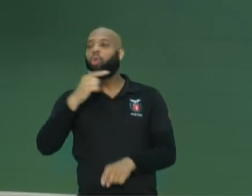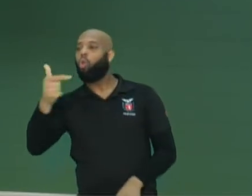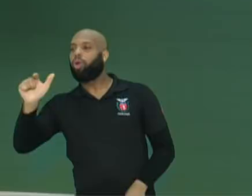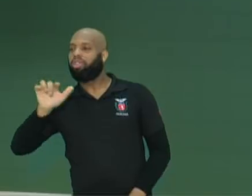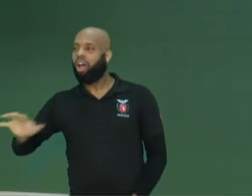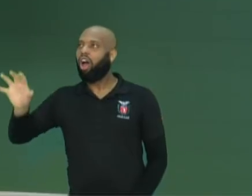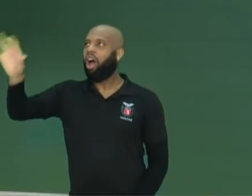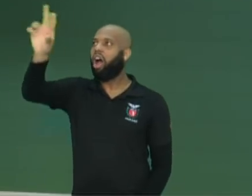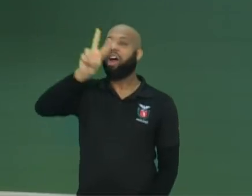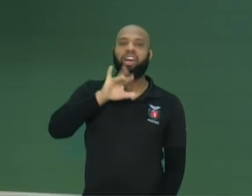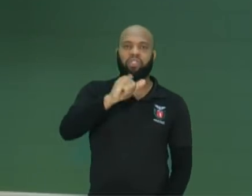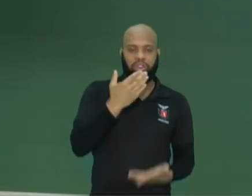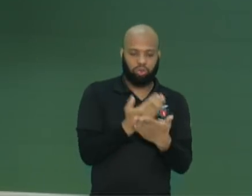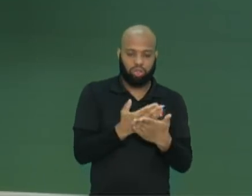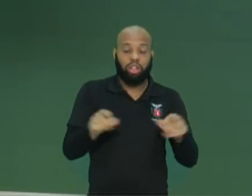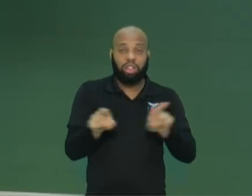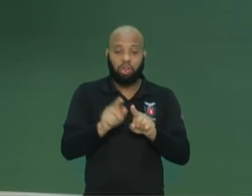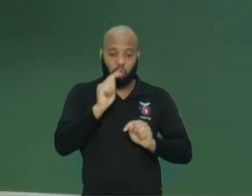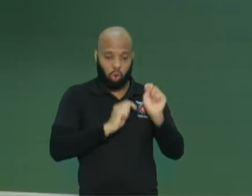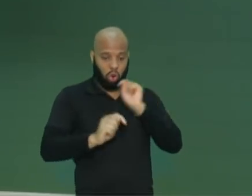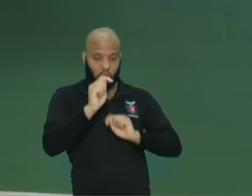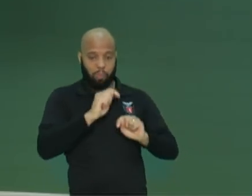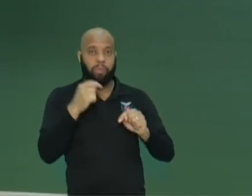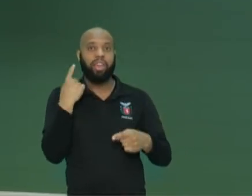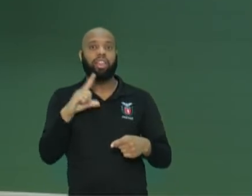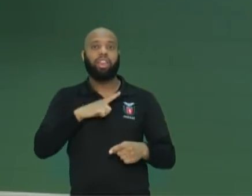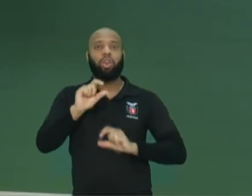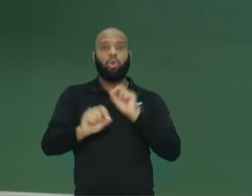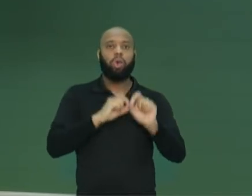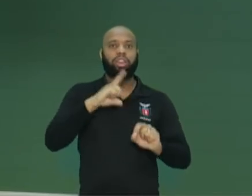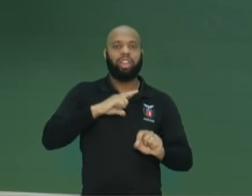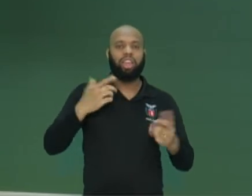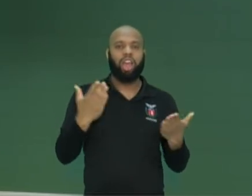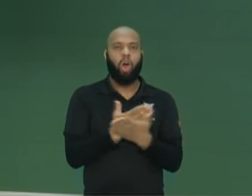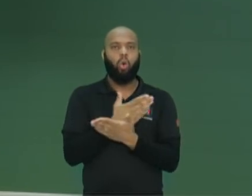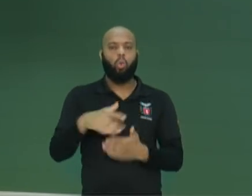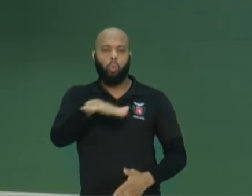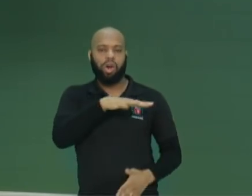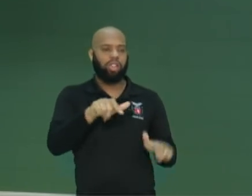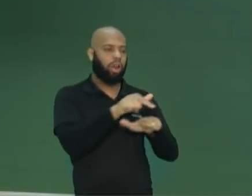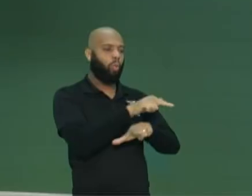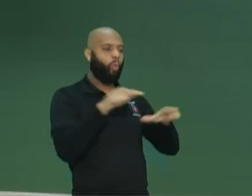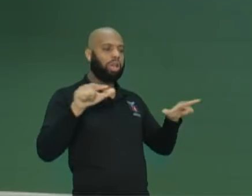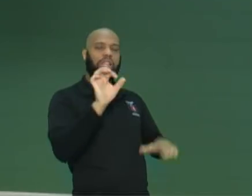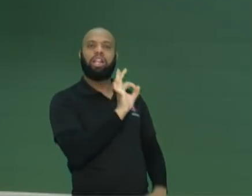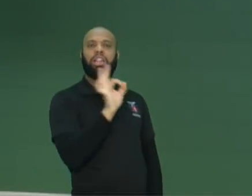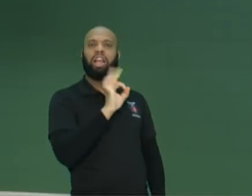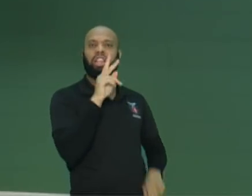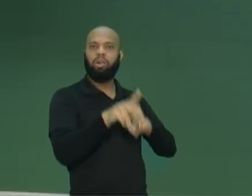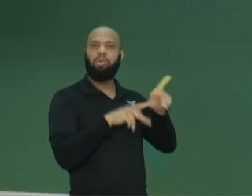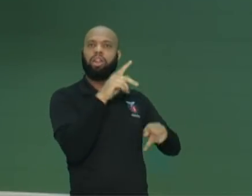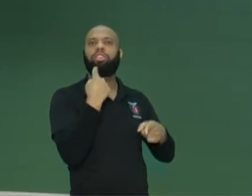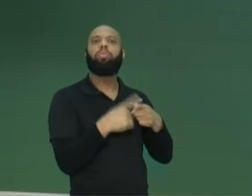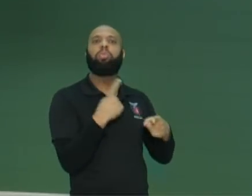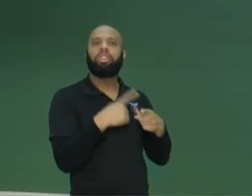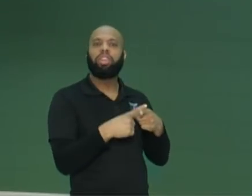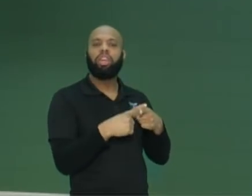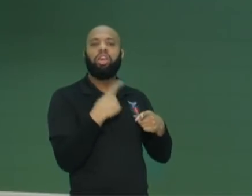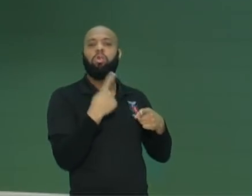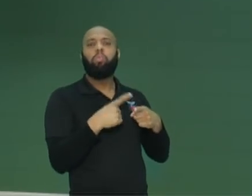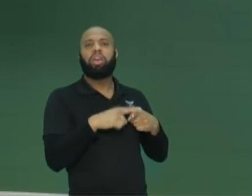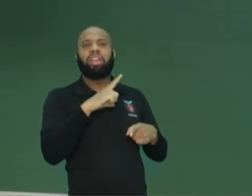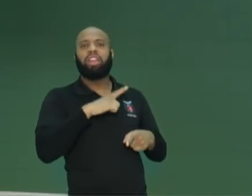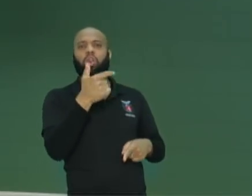outras áreas, e aqui nós vamos falar das atividades econômicas, que têm vazios de população, que não estão ocupadas por população, porque